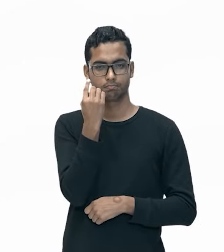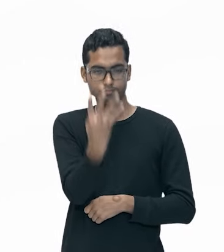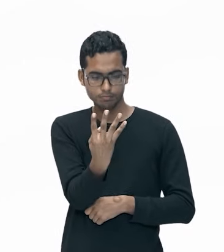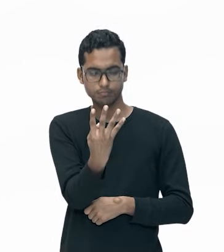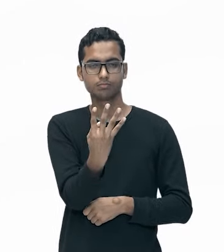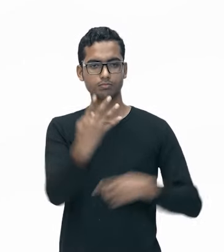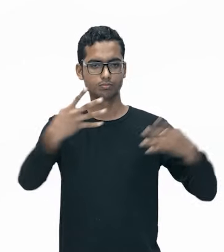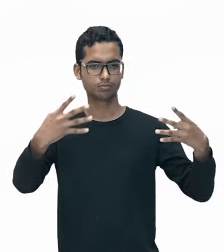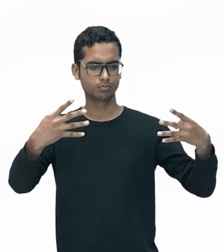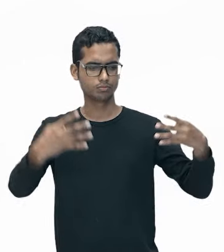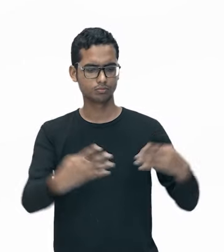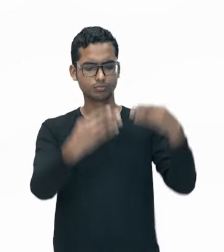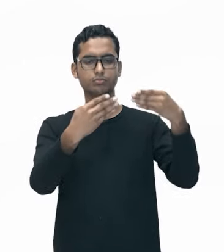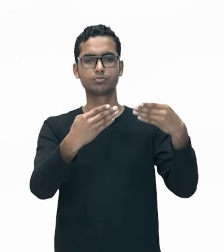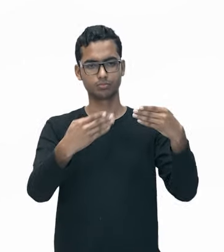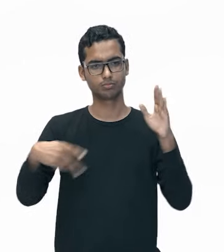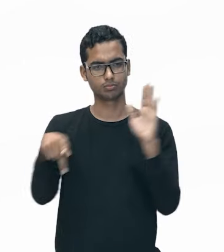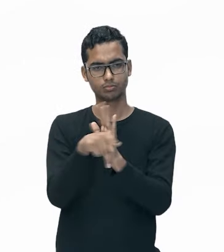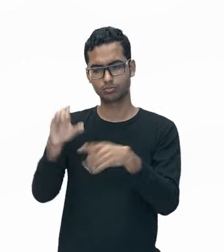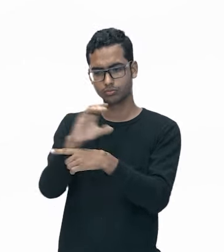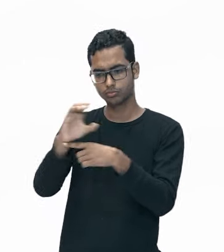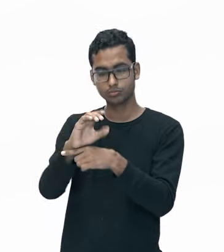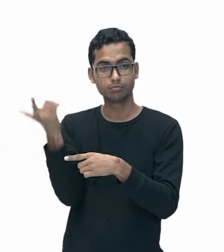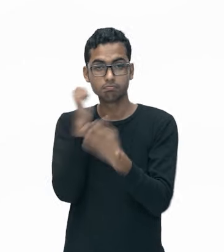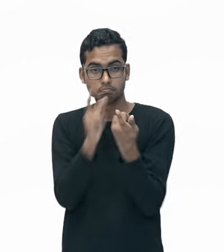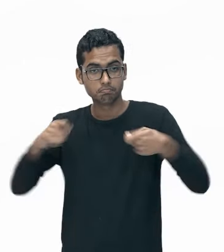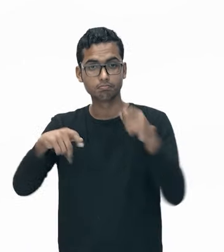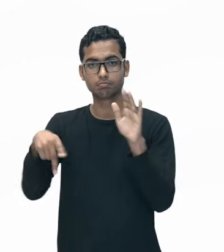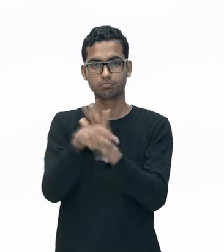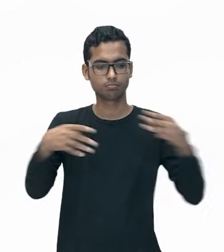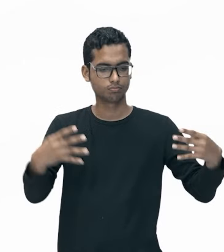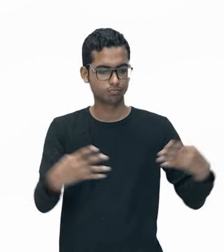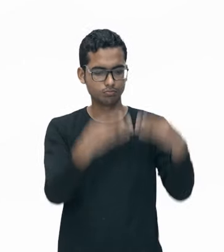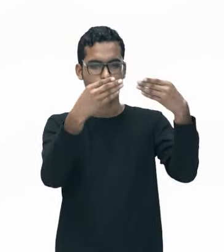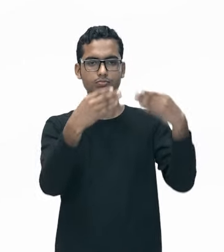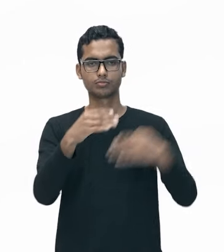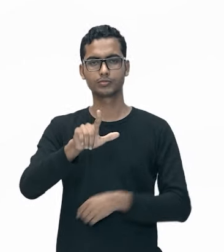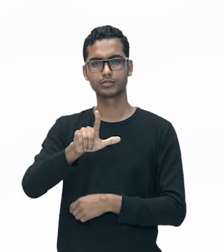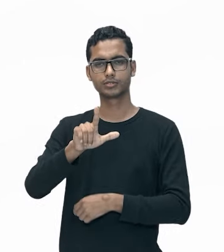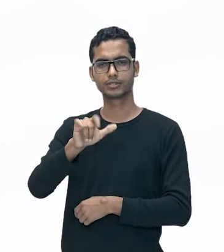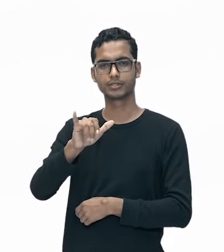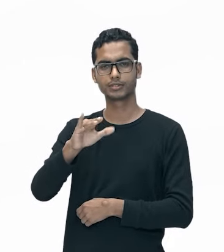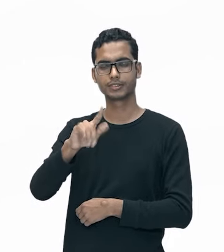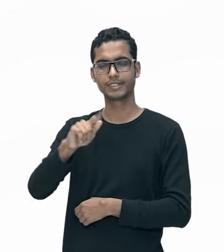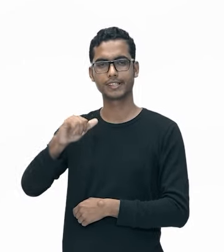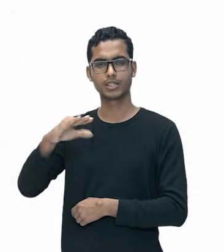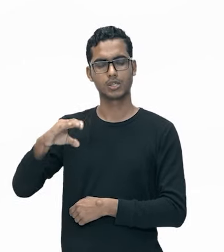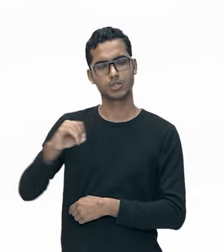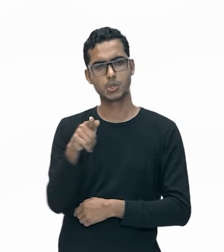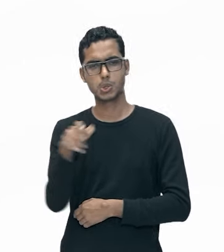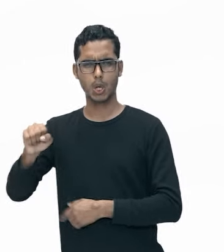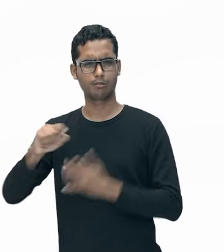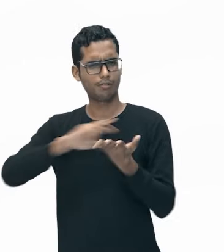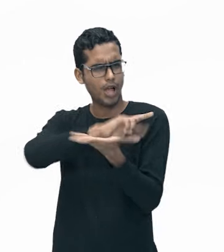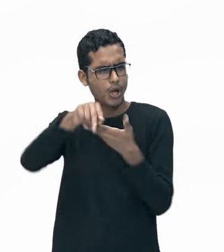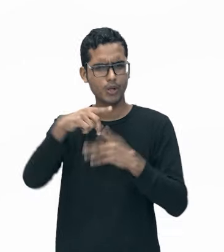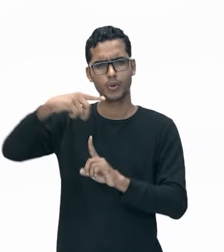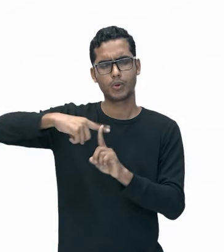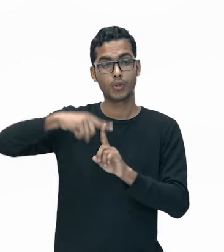tá então o carbono tem essa capacidade E aí a gente tem vários tipos de ligações que são